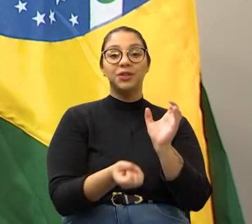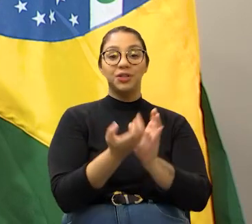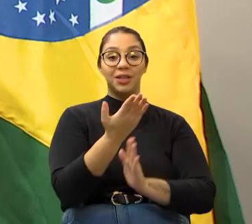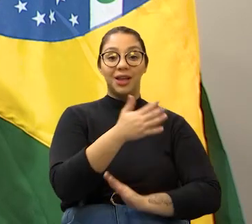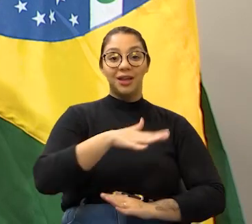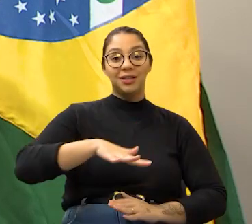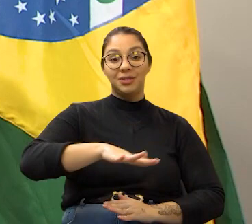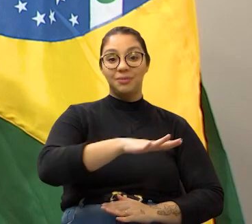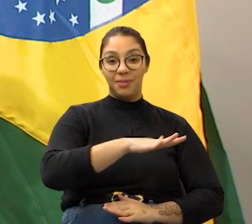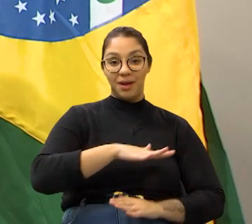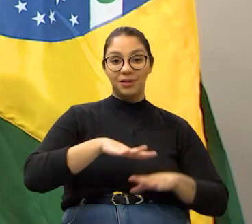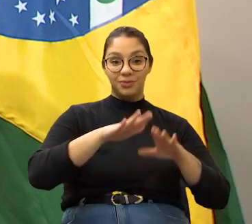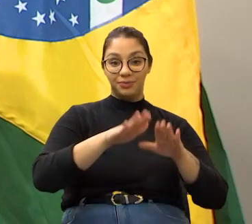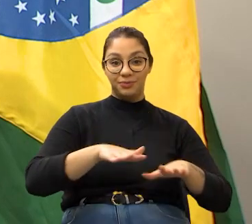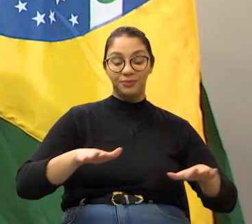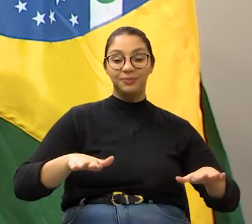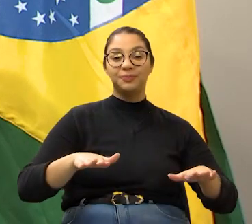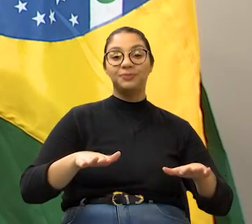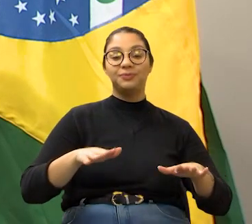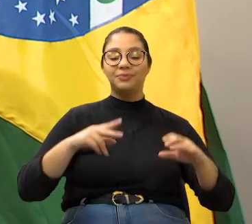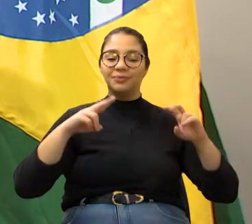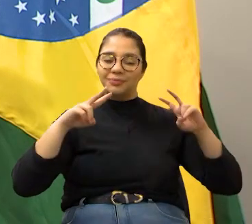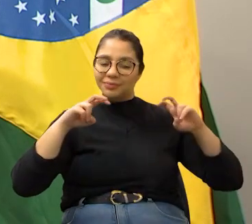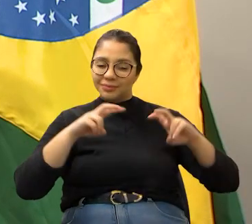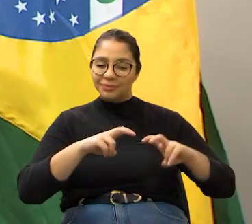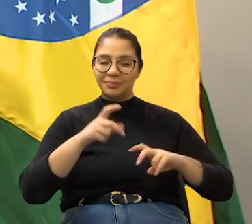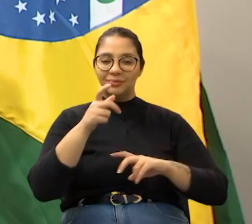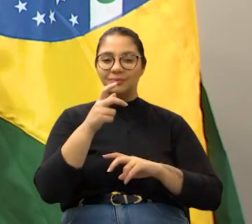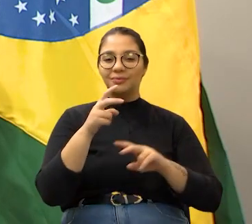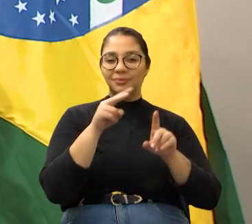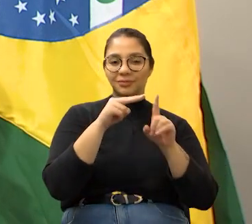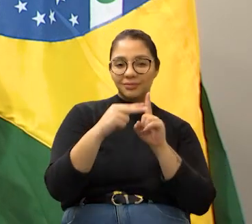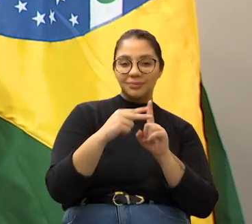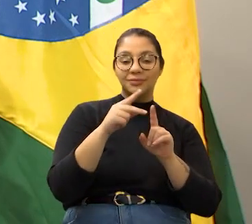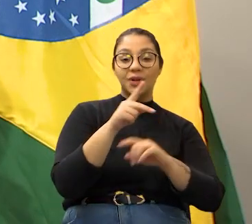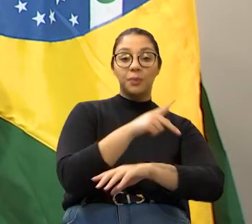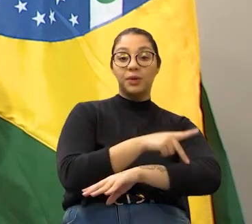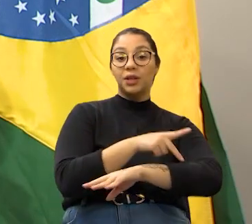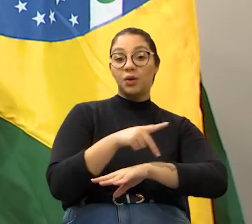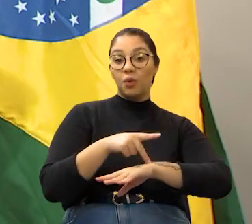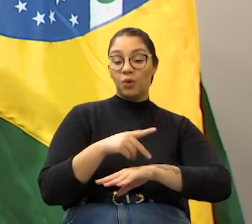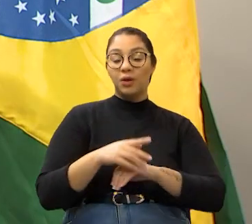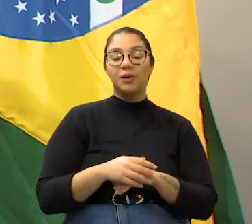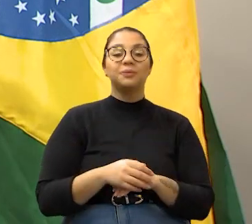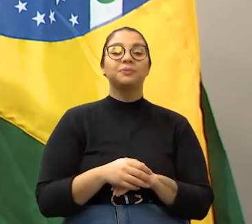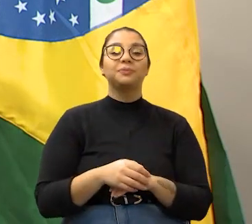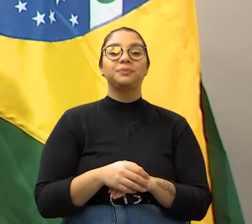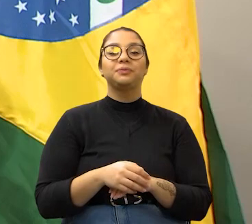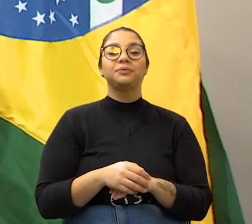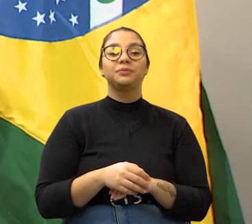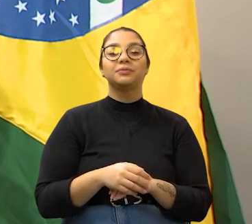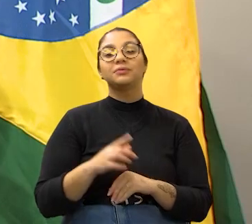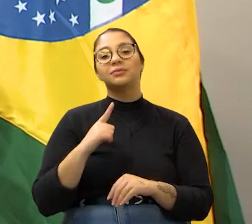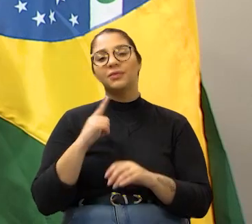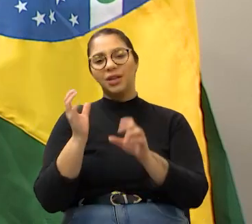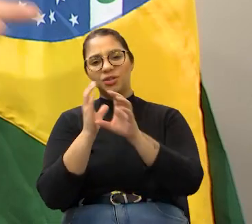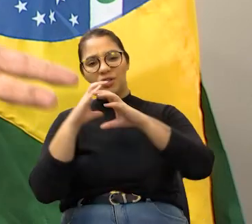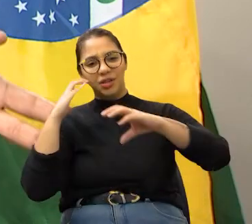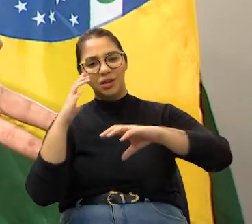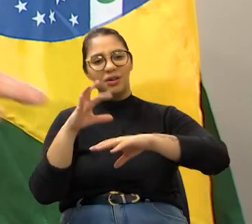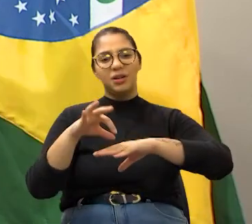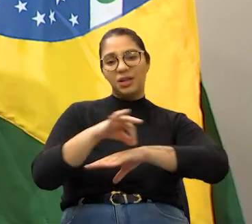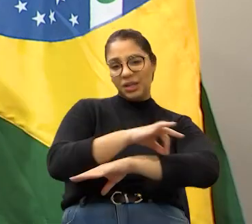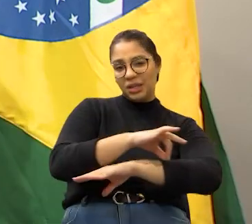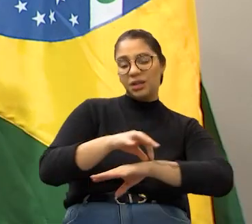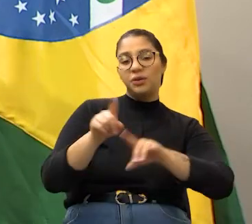desenvolveram uma proposta de criar esse espaço Kids, com a análise, esse olhar das nossas pedagogas e